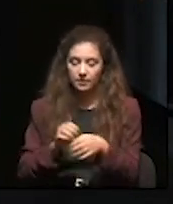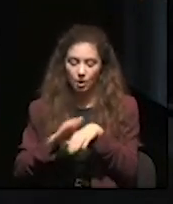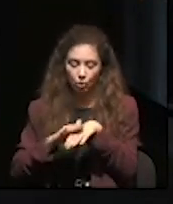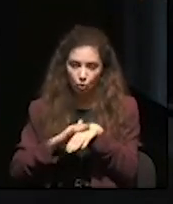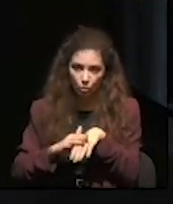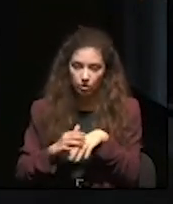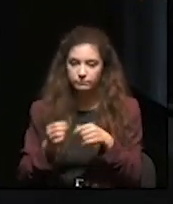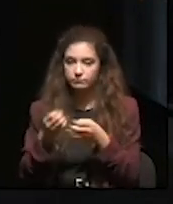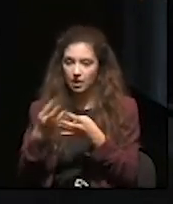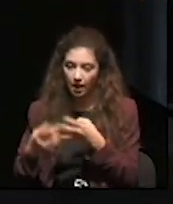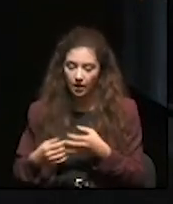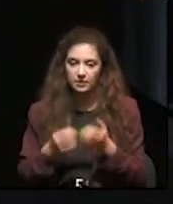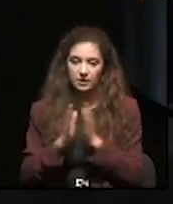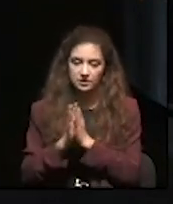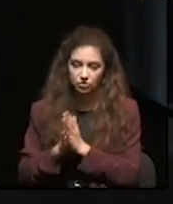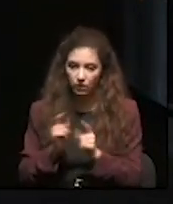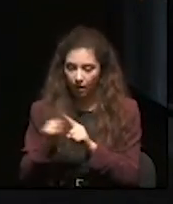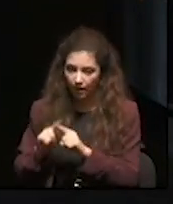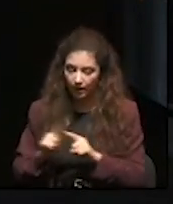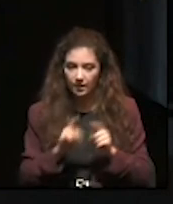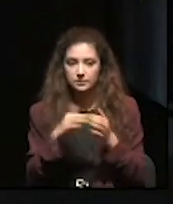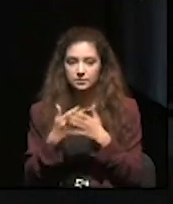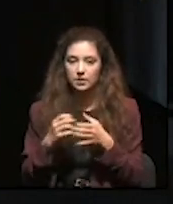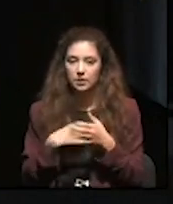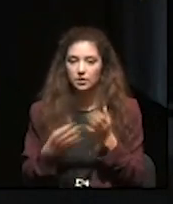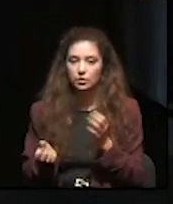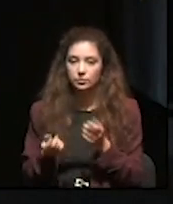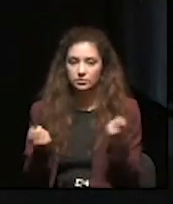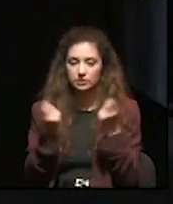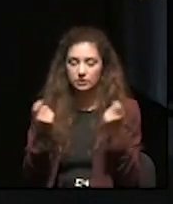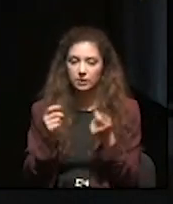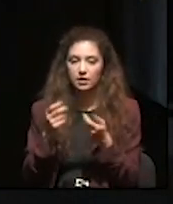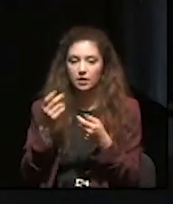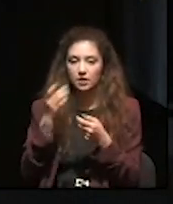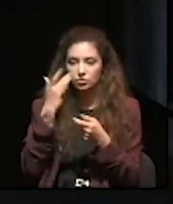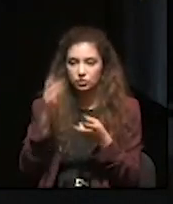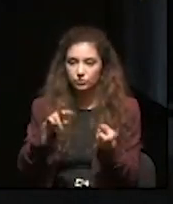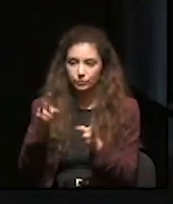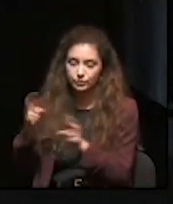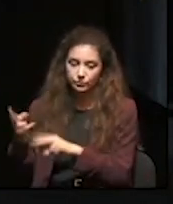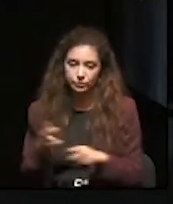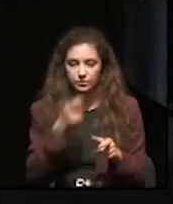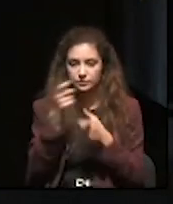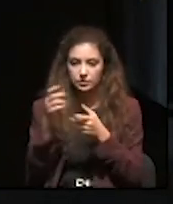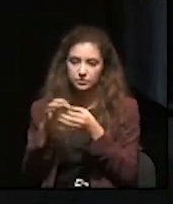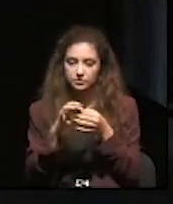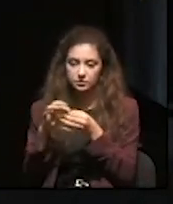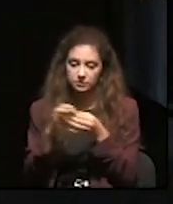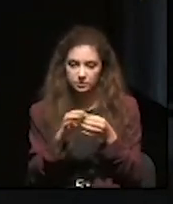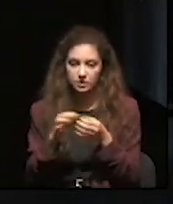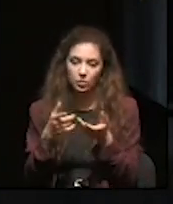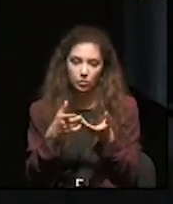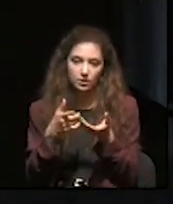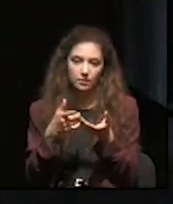pele. Propaga ideias de substituição populacional através da imigração, a relação entre as pessoas migrantes e a